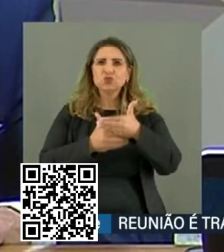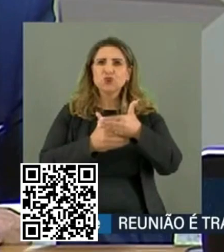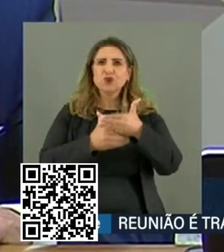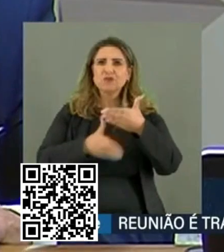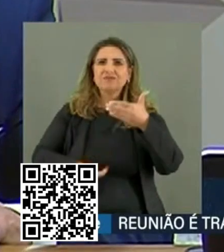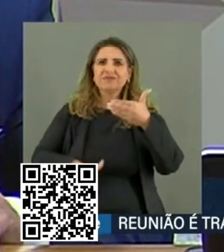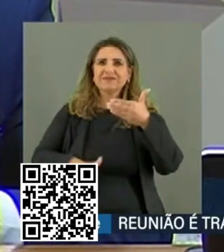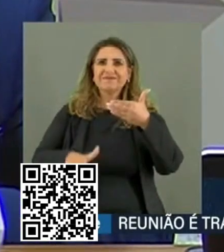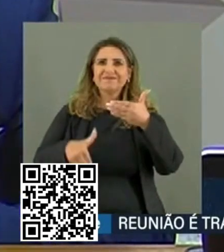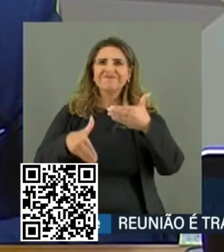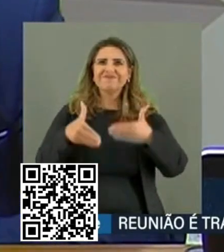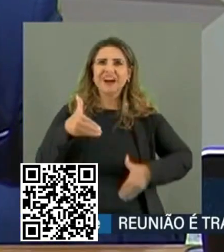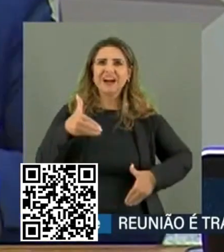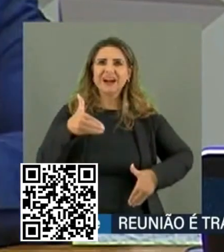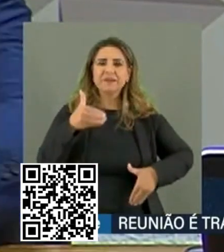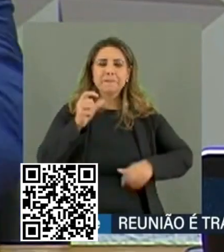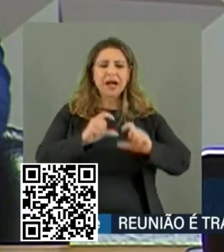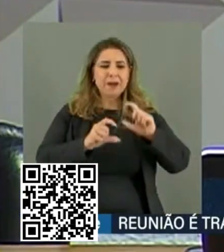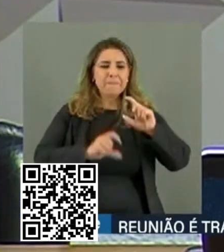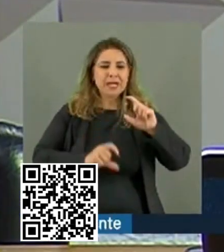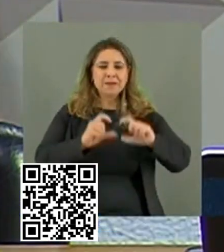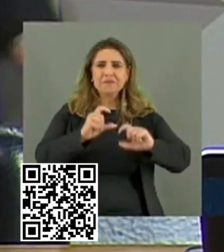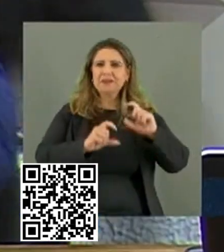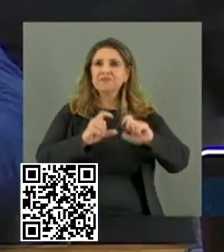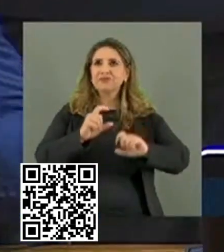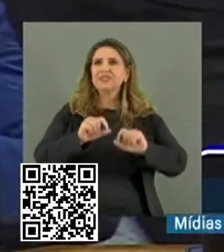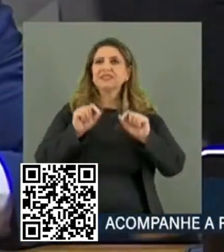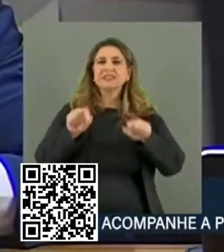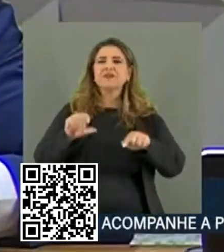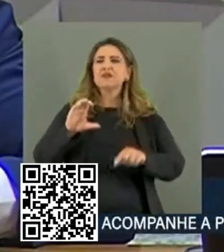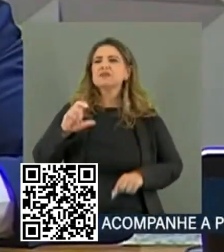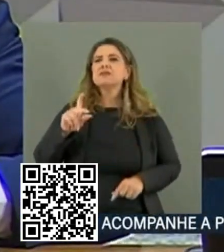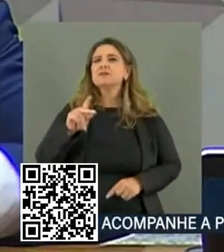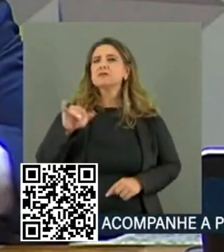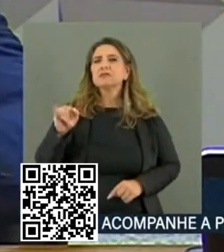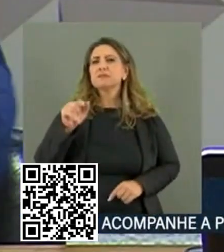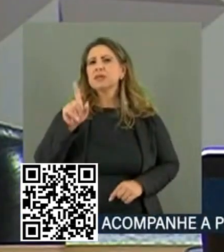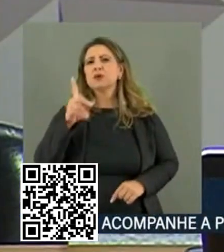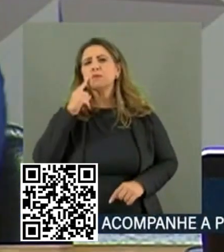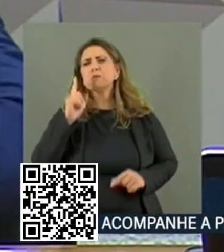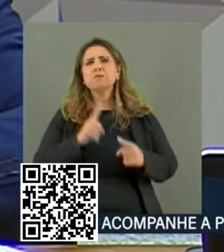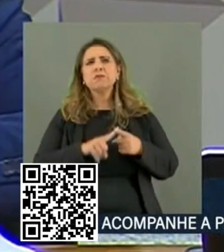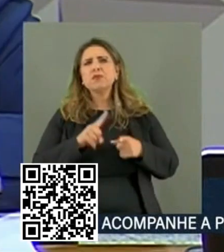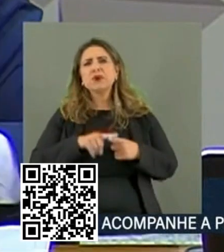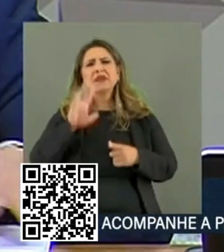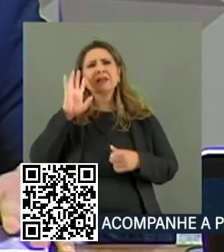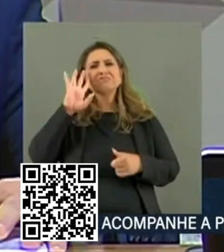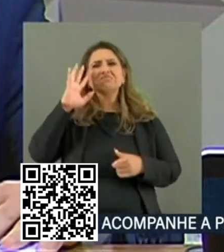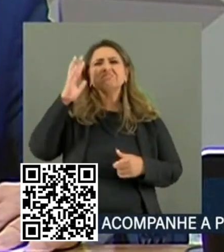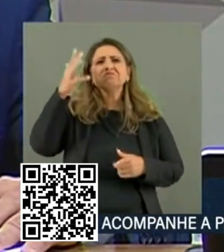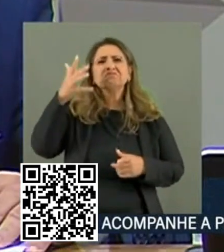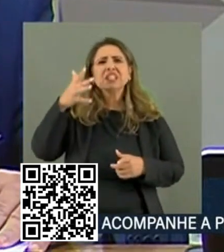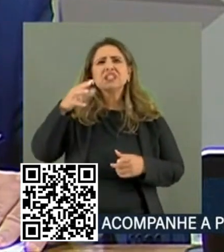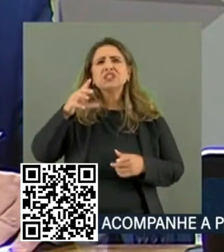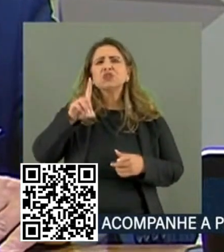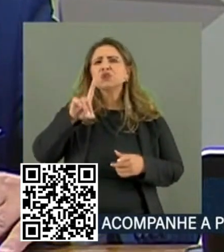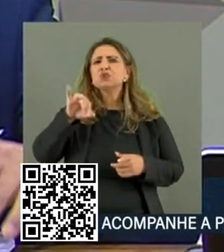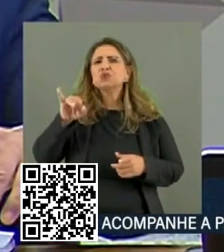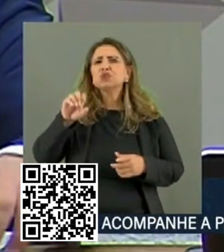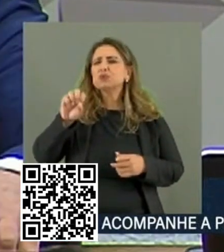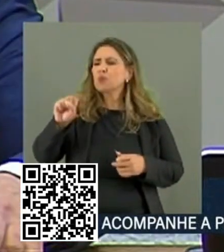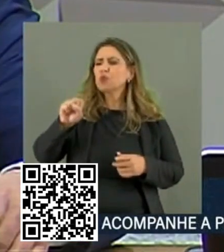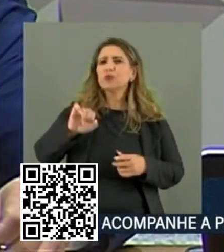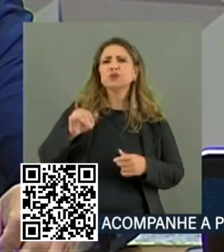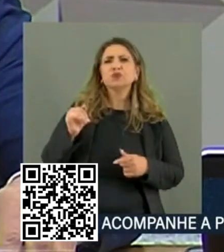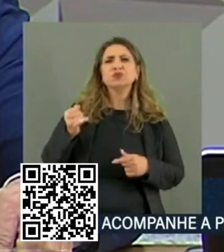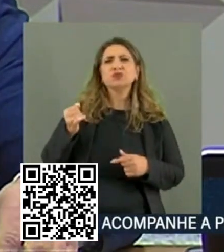fazer o levantamento do que levou aos atos do dia 8 de janeiro, onde o Brasil e o mundo inteiro